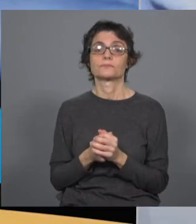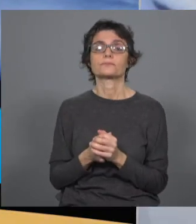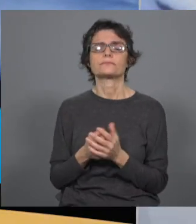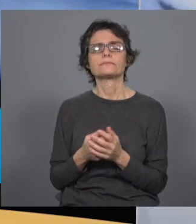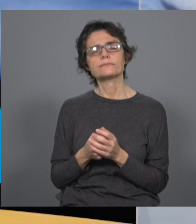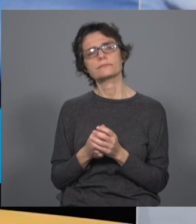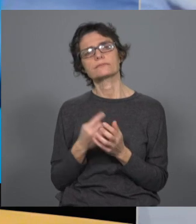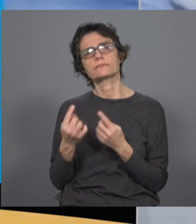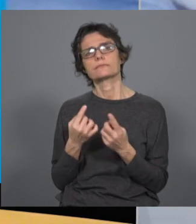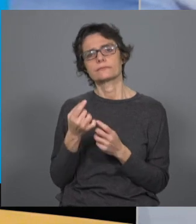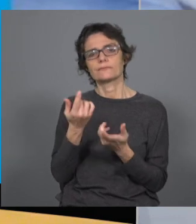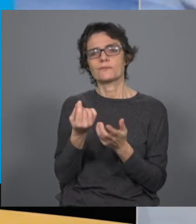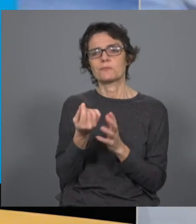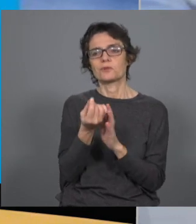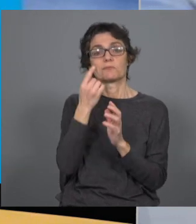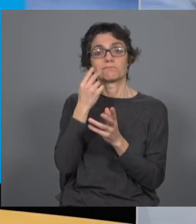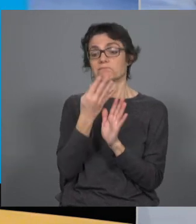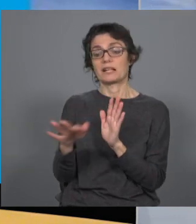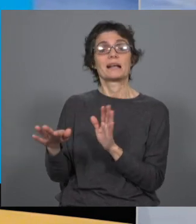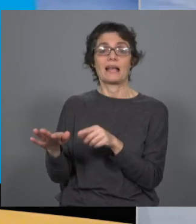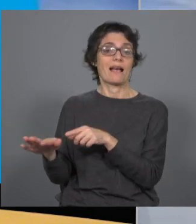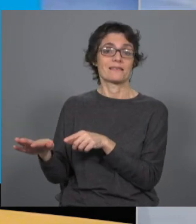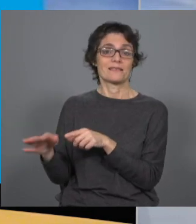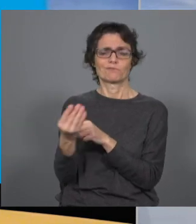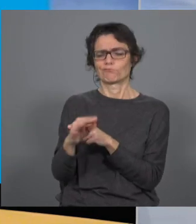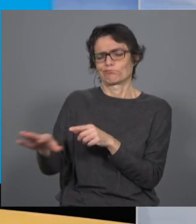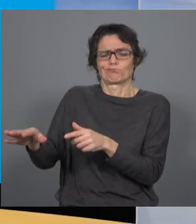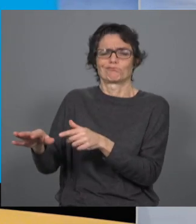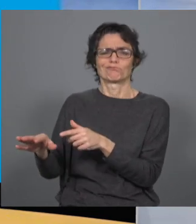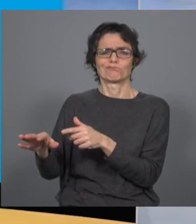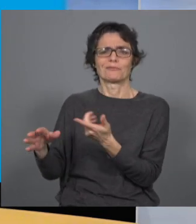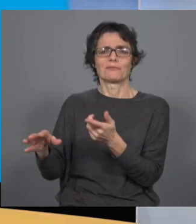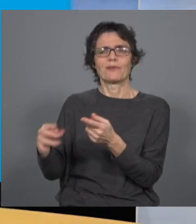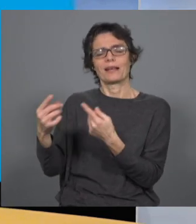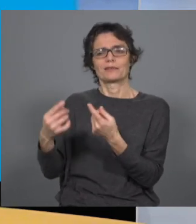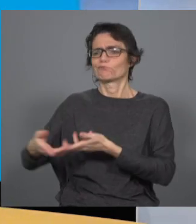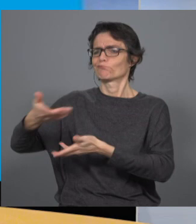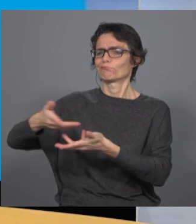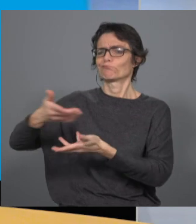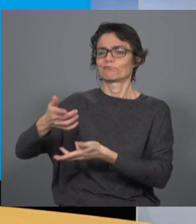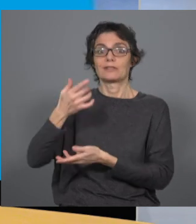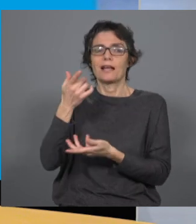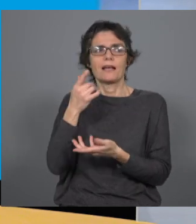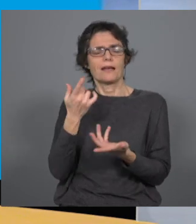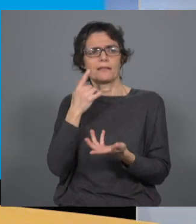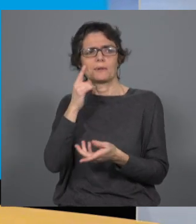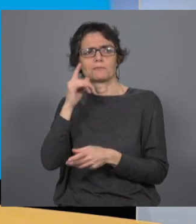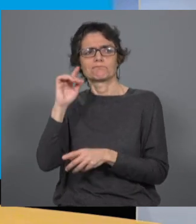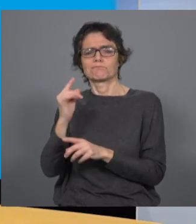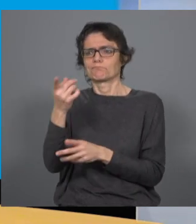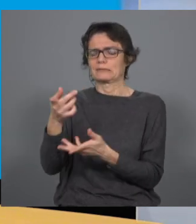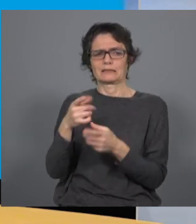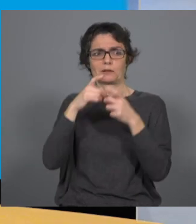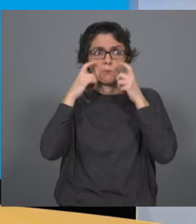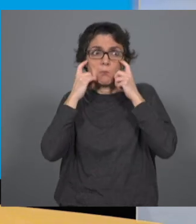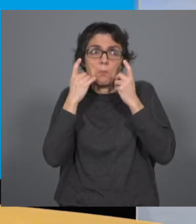no caso das crianças, não é? Que estão a socializar-se, a conhecer esta realidade nova que é a